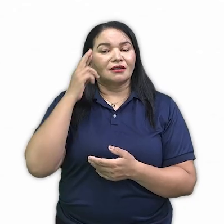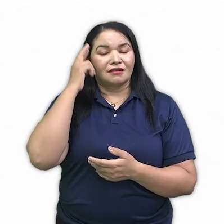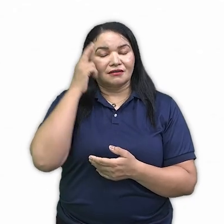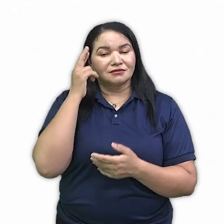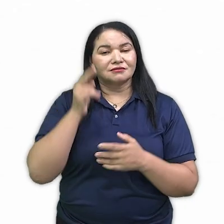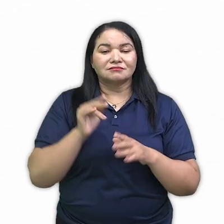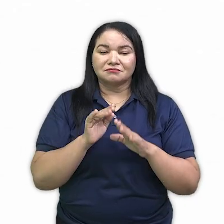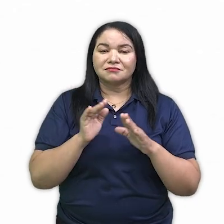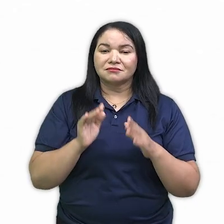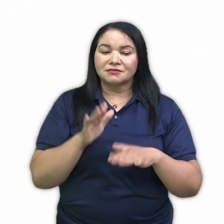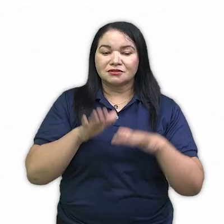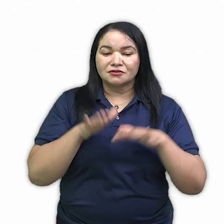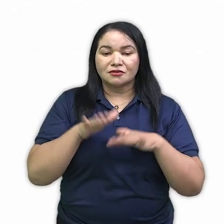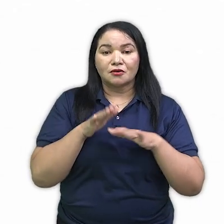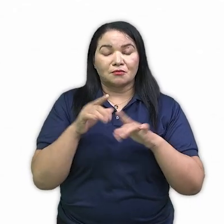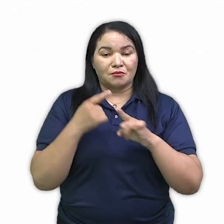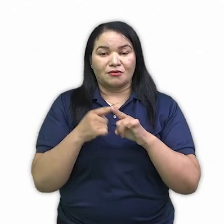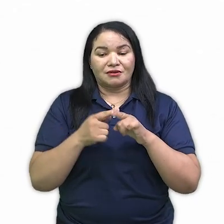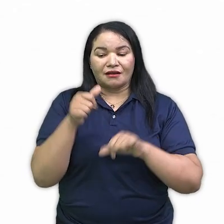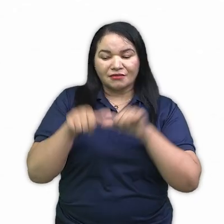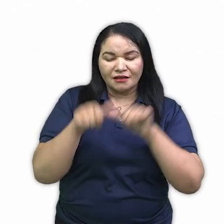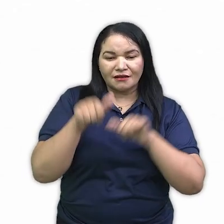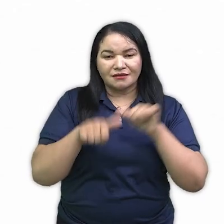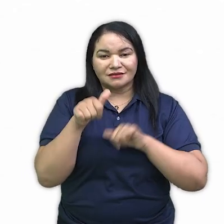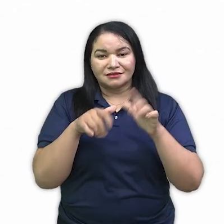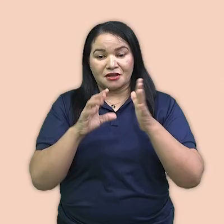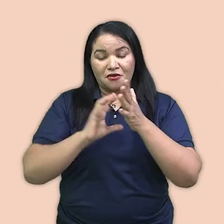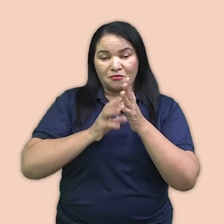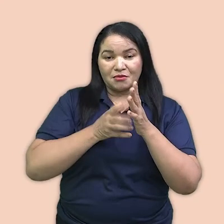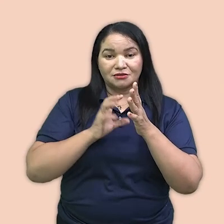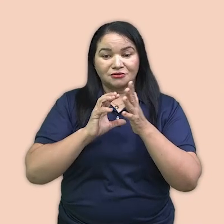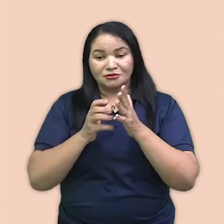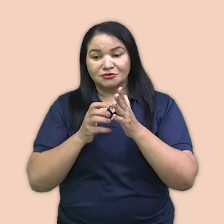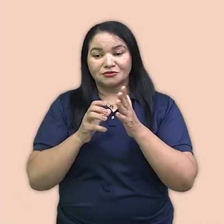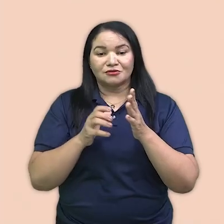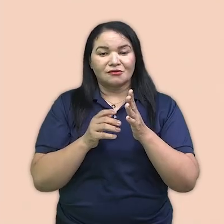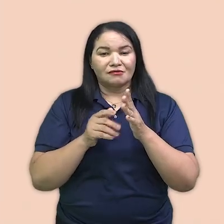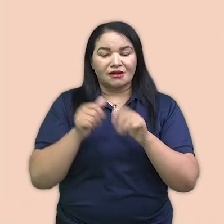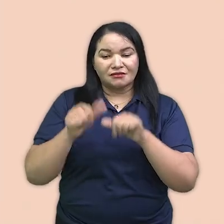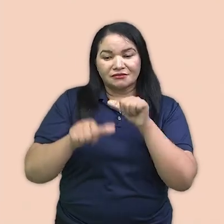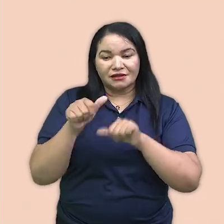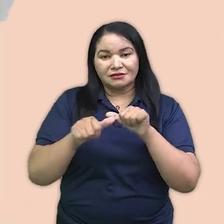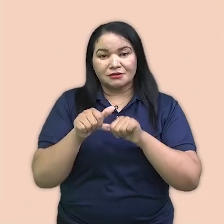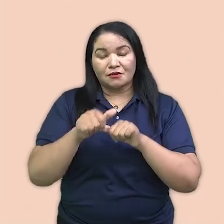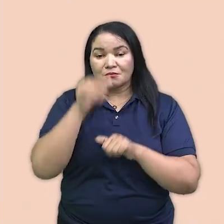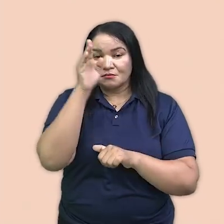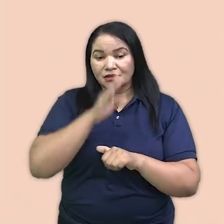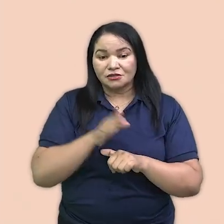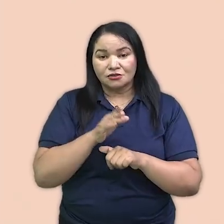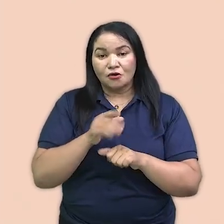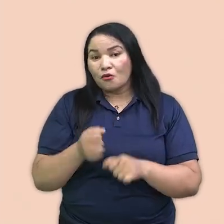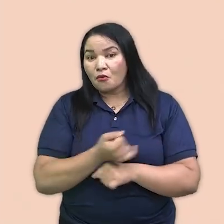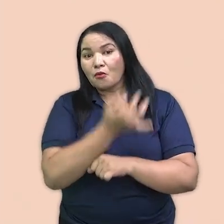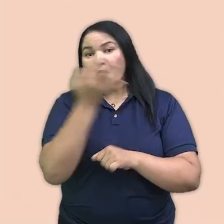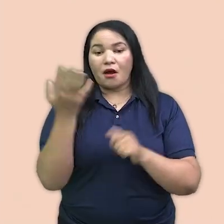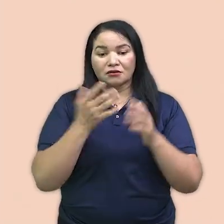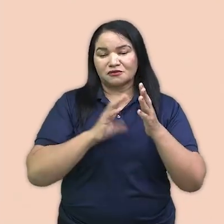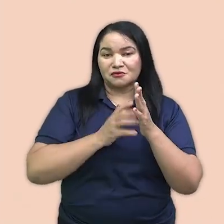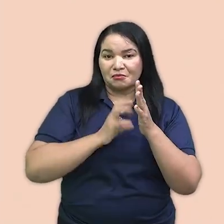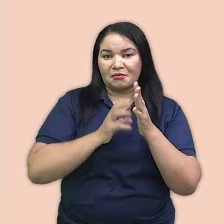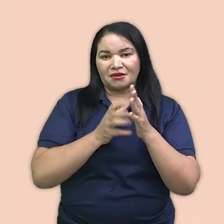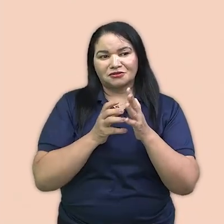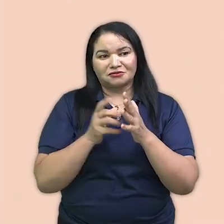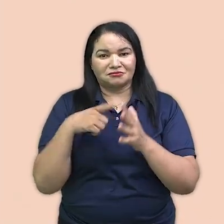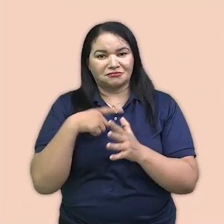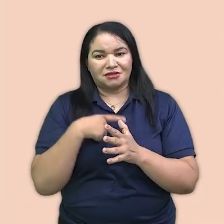gente for analisar essa ideia de partidos políticos, a gente nem sabe quantos, por exemplo, falando de Brasil, nós nem sabemos quantos